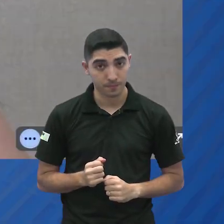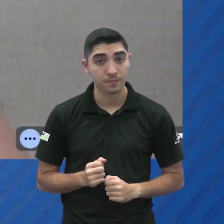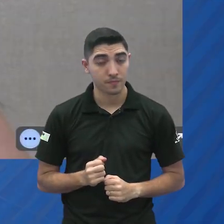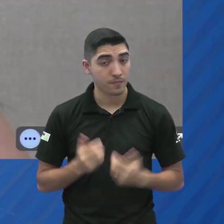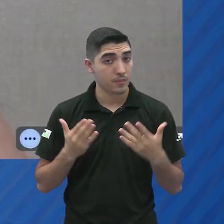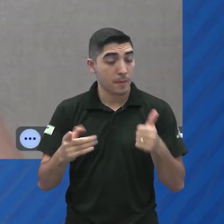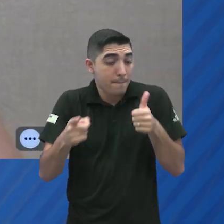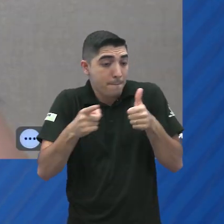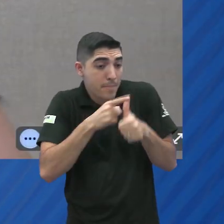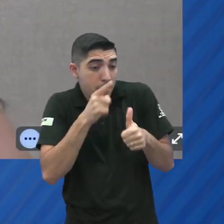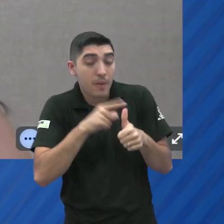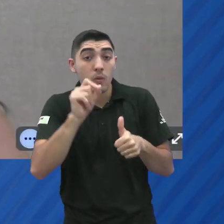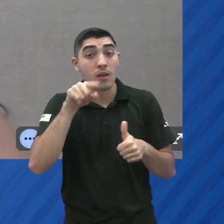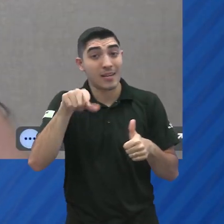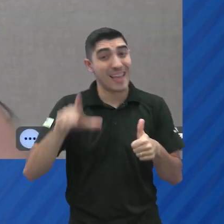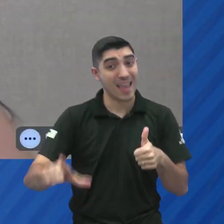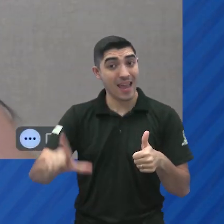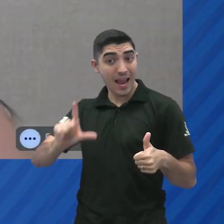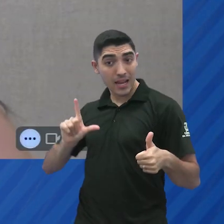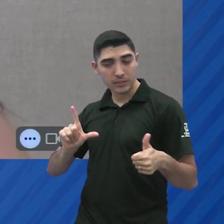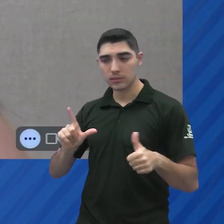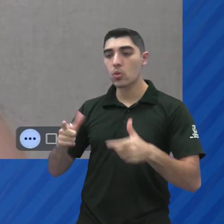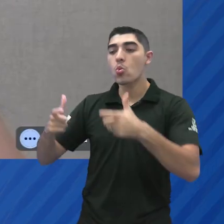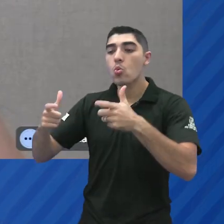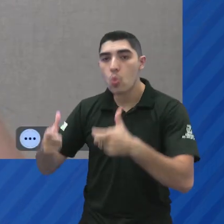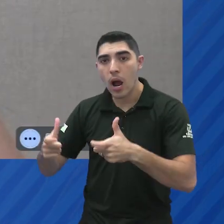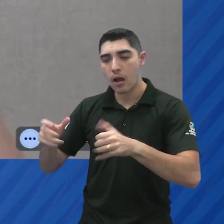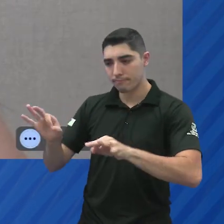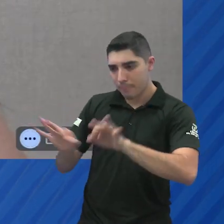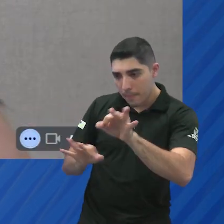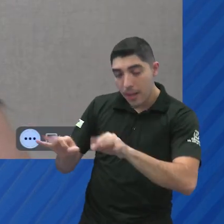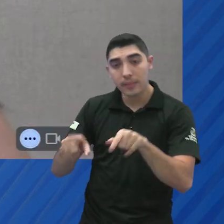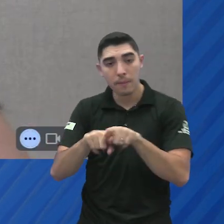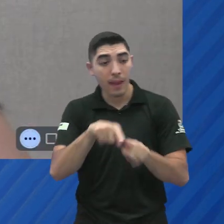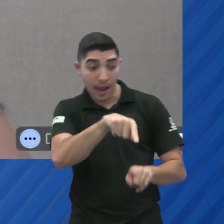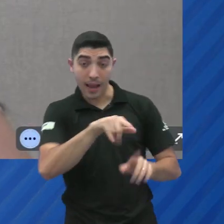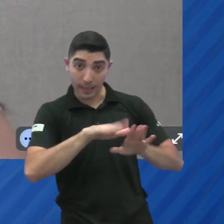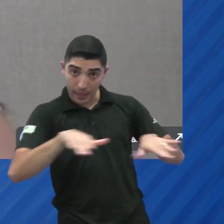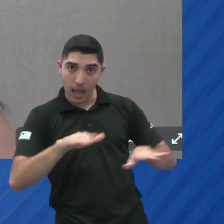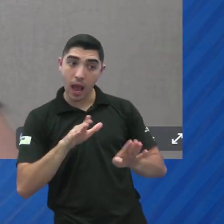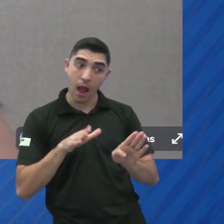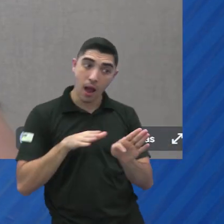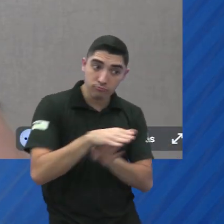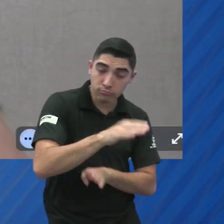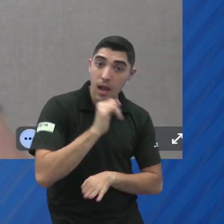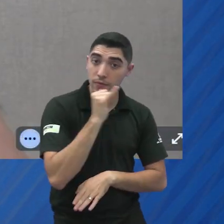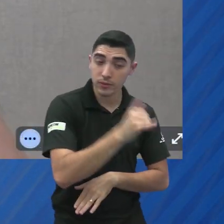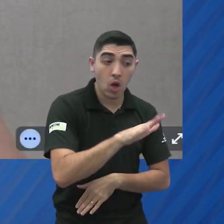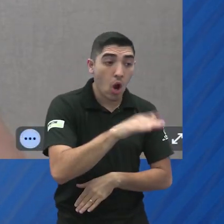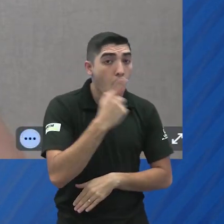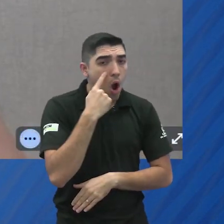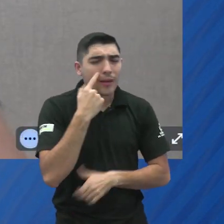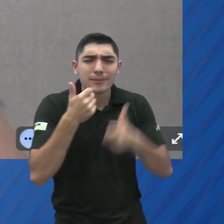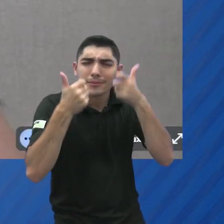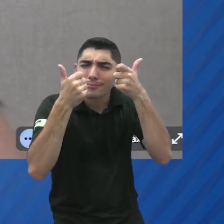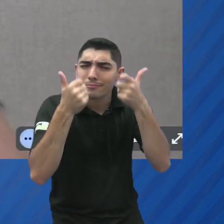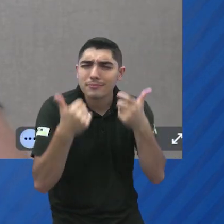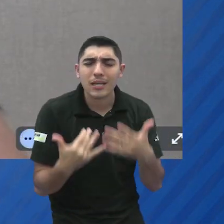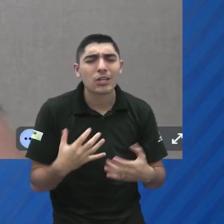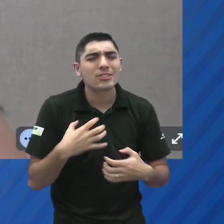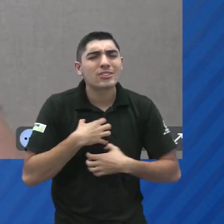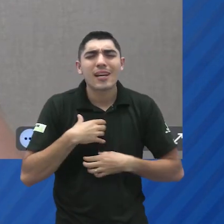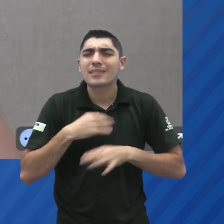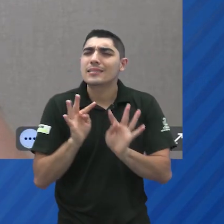todos. Primeiro passo é a gente antecipar e preparar essa criança, né? Explicar com antecedência,